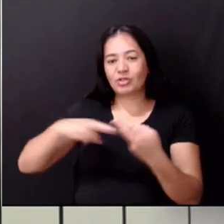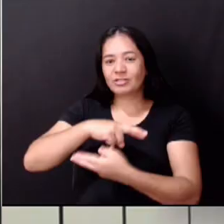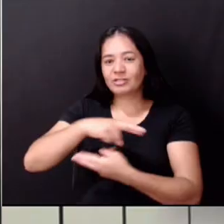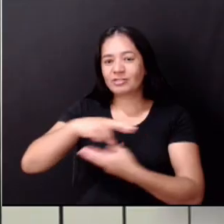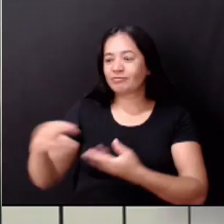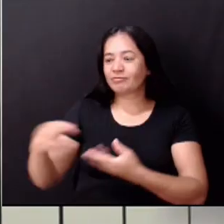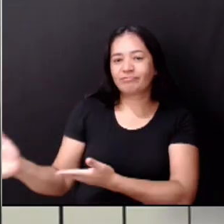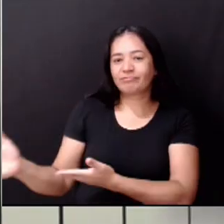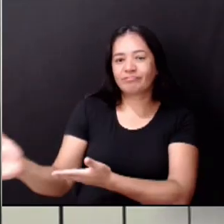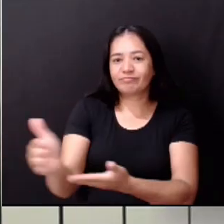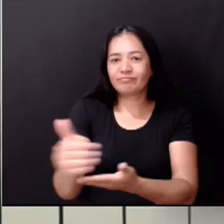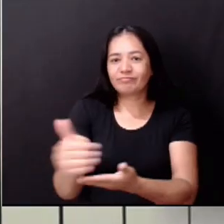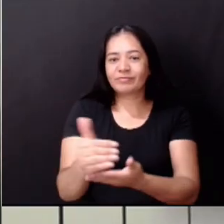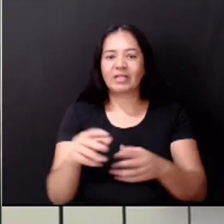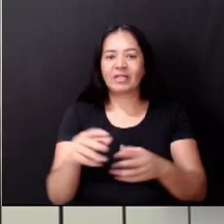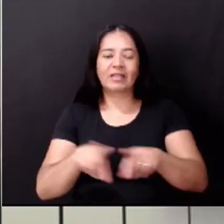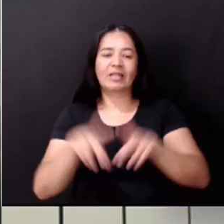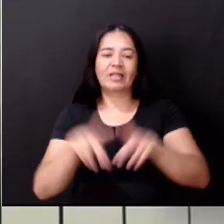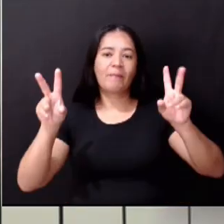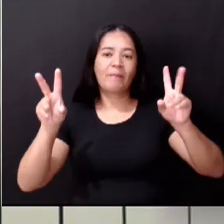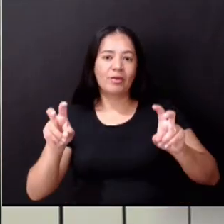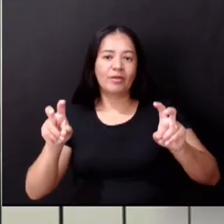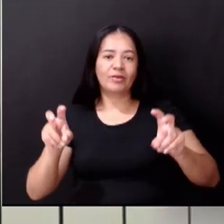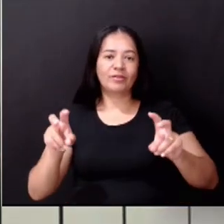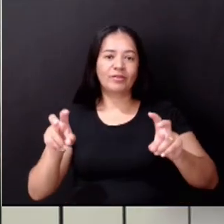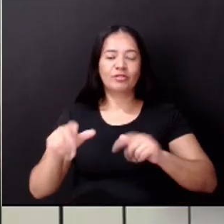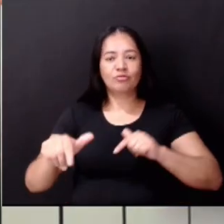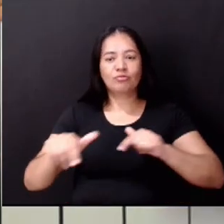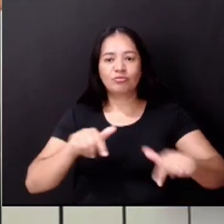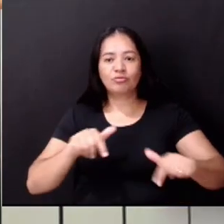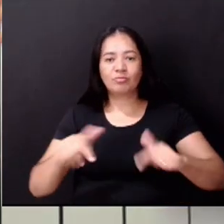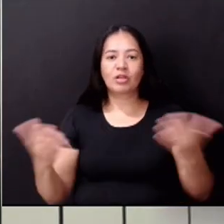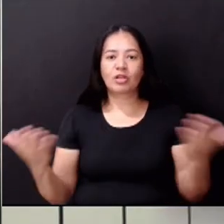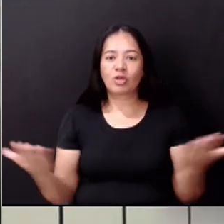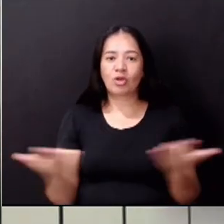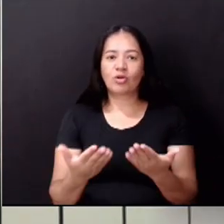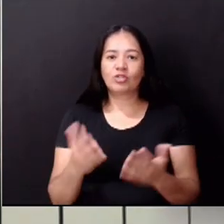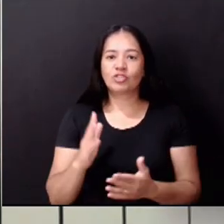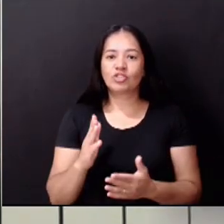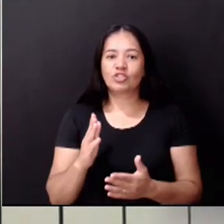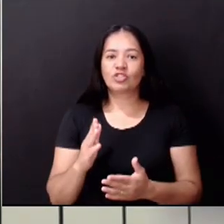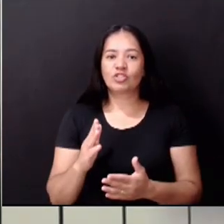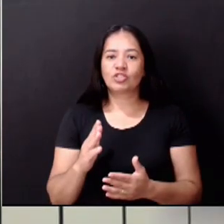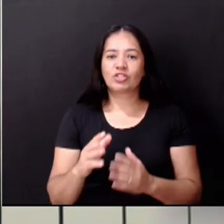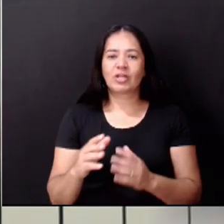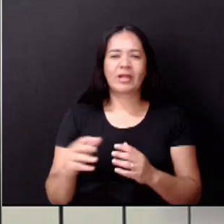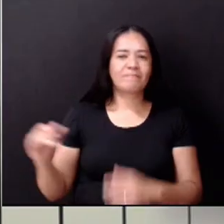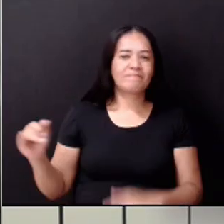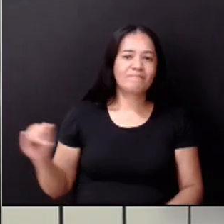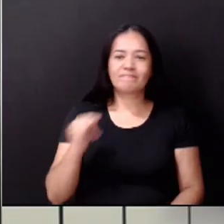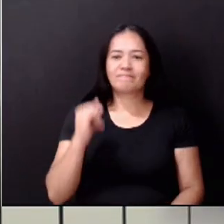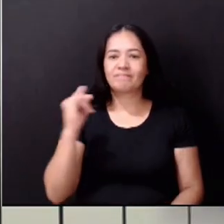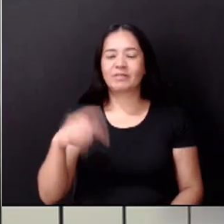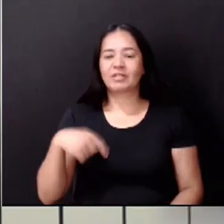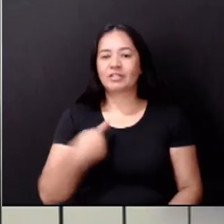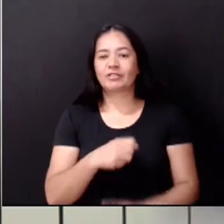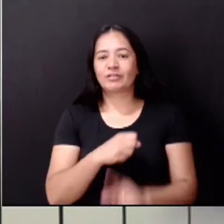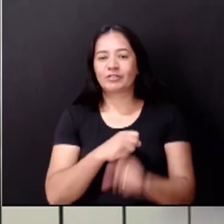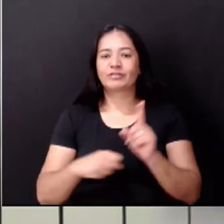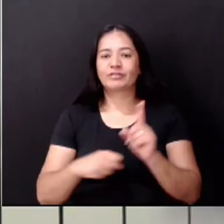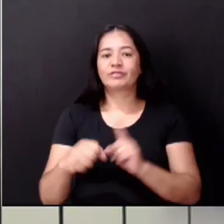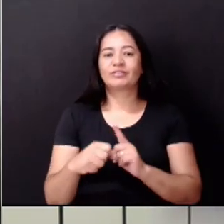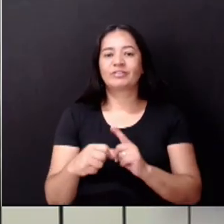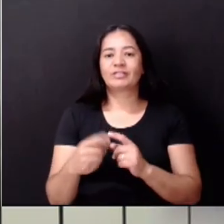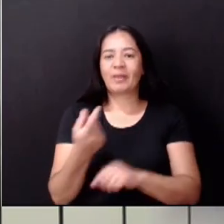sobre o pioneirismo numa atividade que hoje já se tornou essencial para a sociedade e para a economia